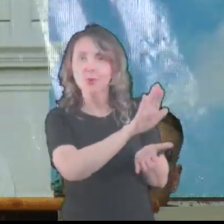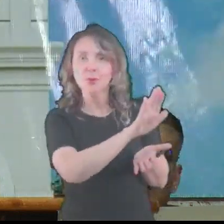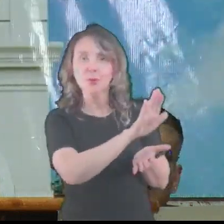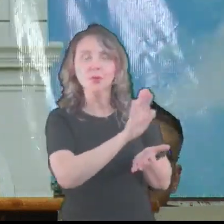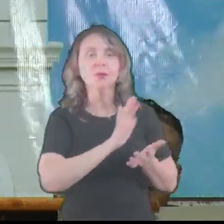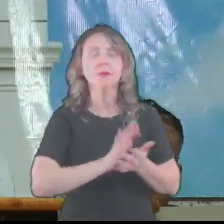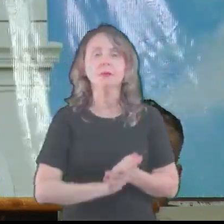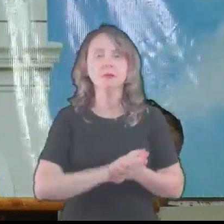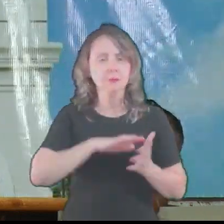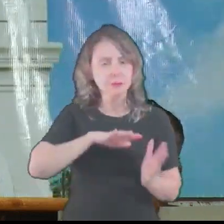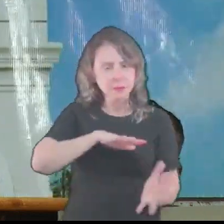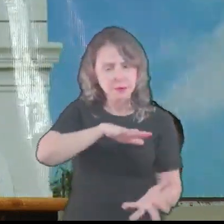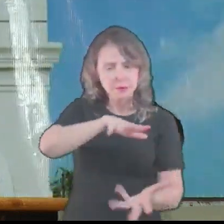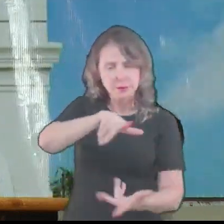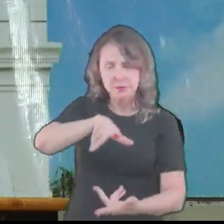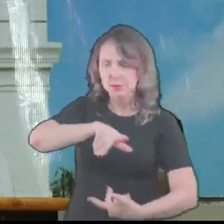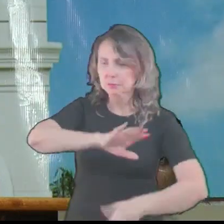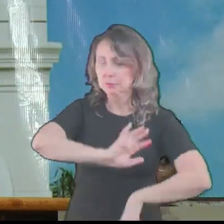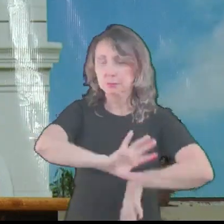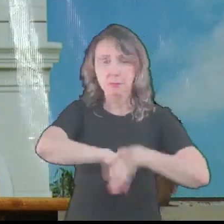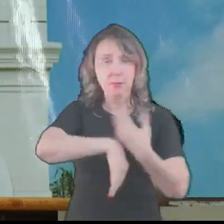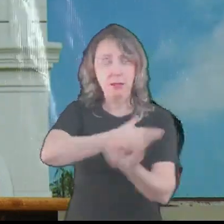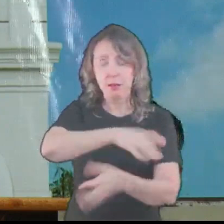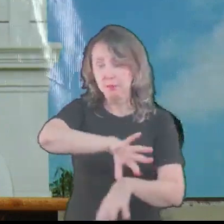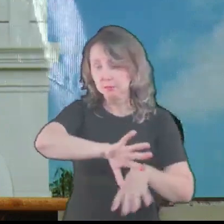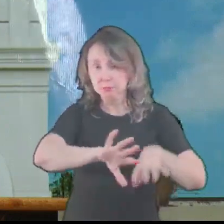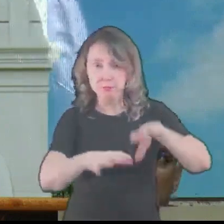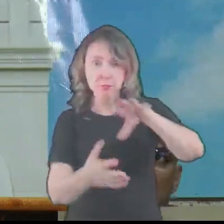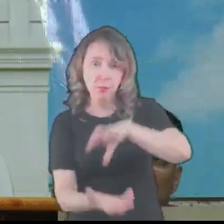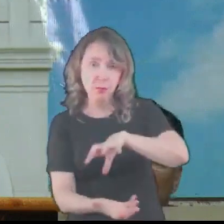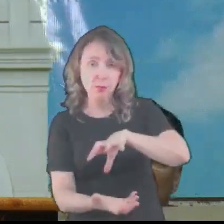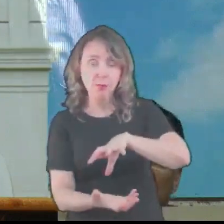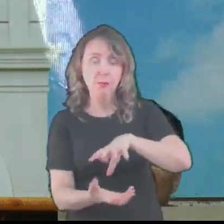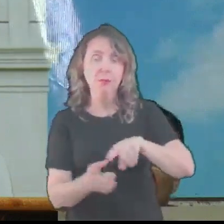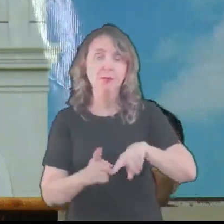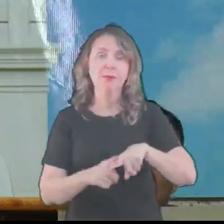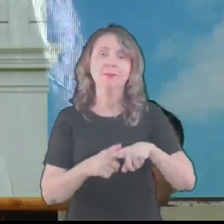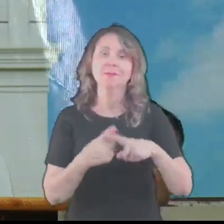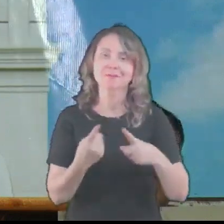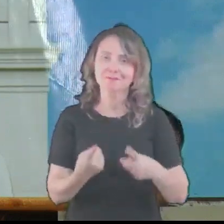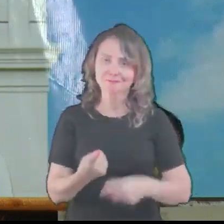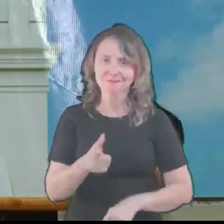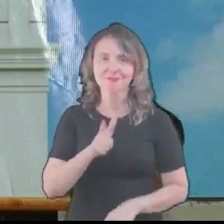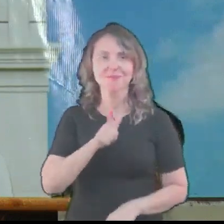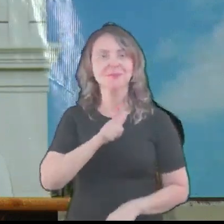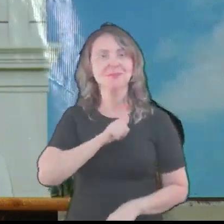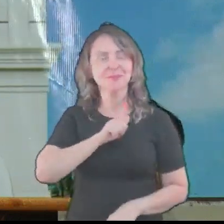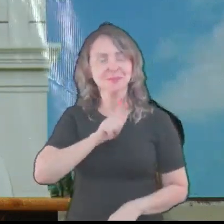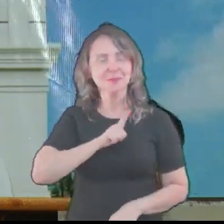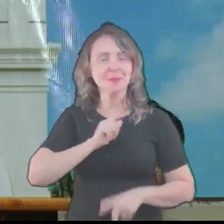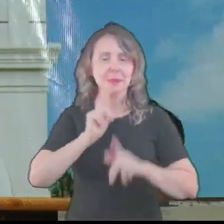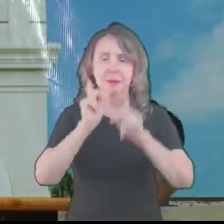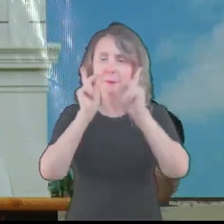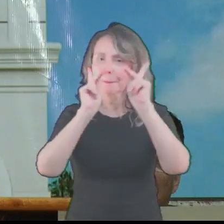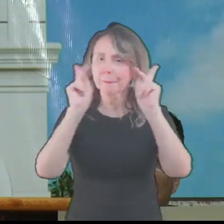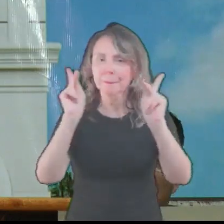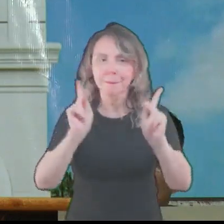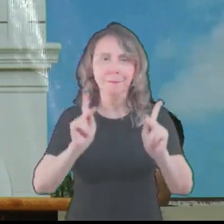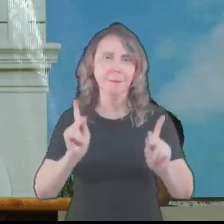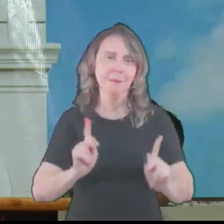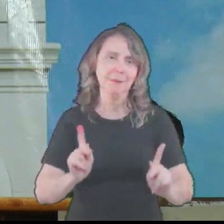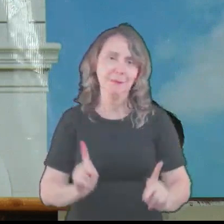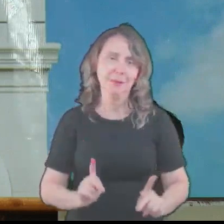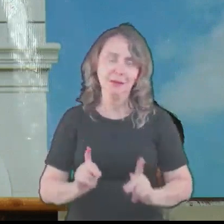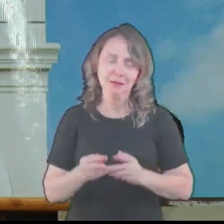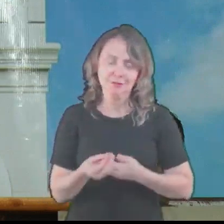mundo está conturbado de cabeça para baixo, mas nós temos a paz de Cristo em nossos corações.